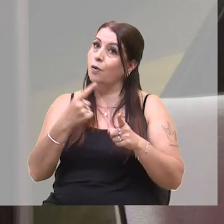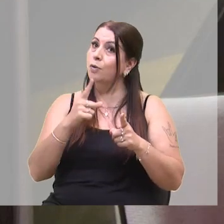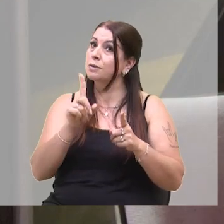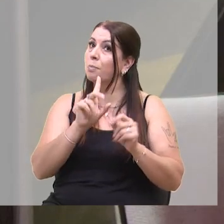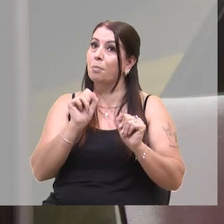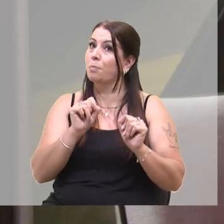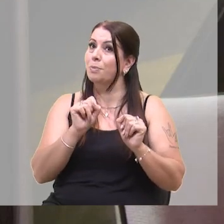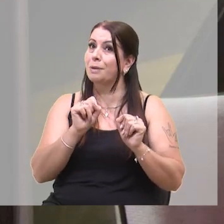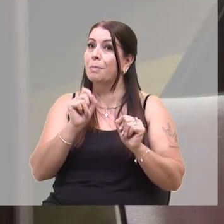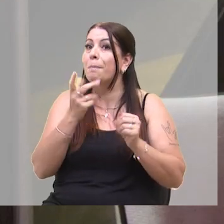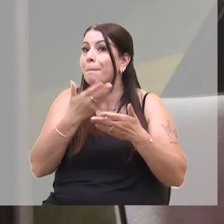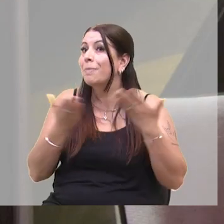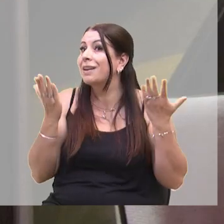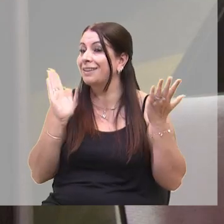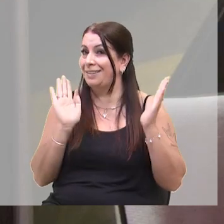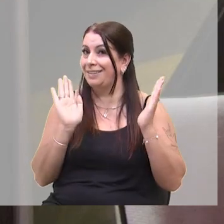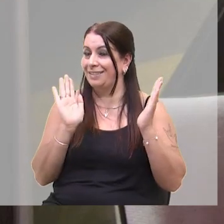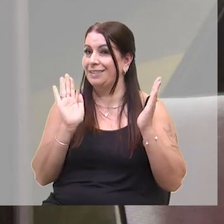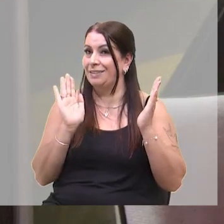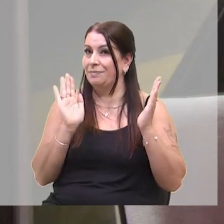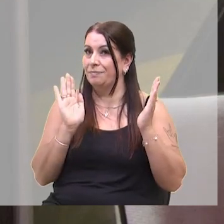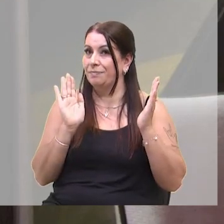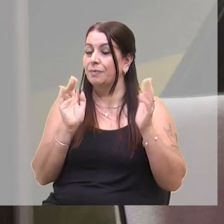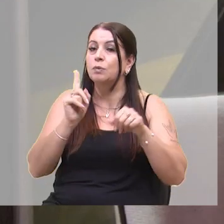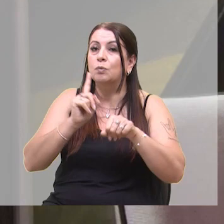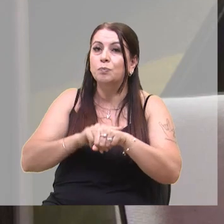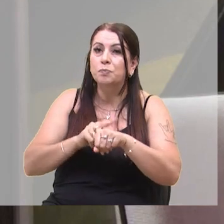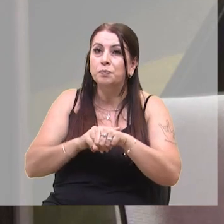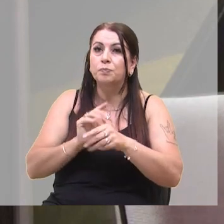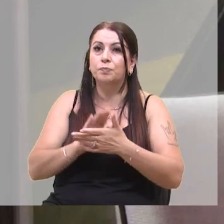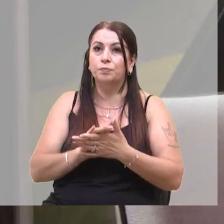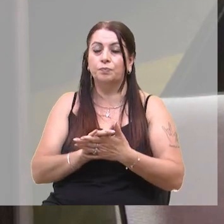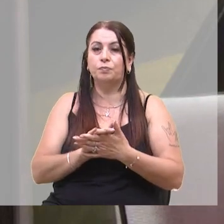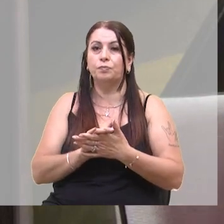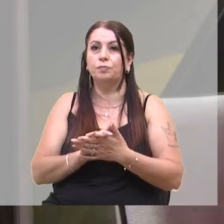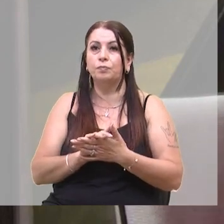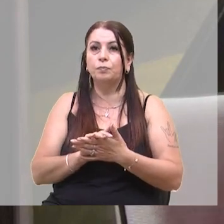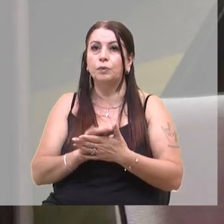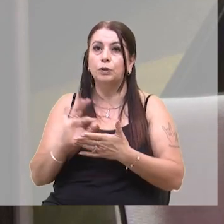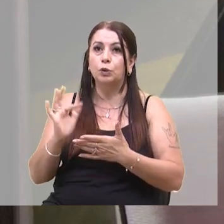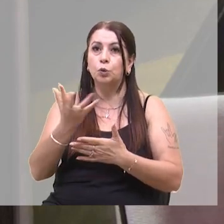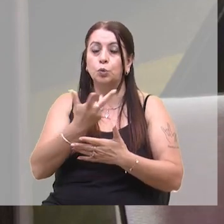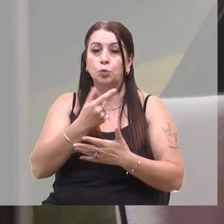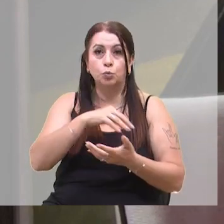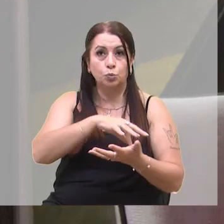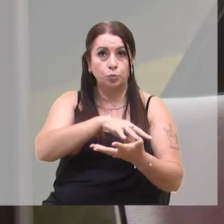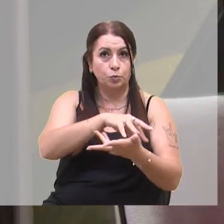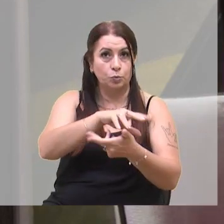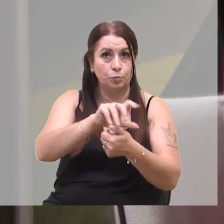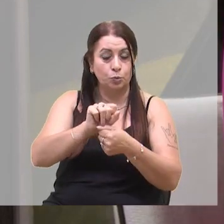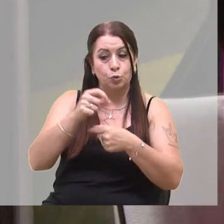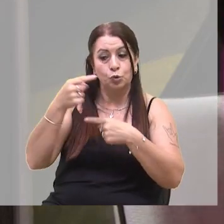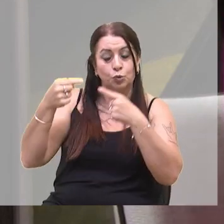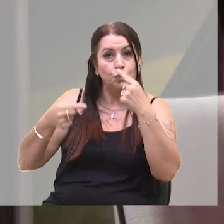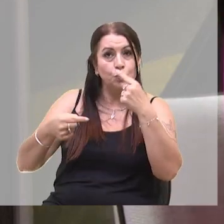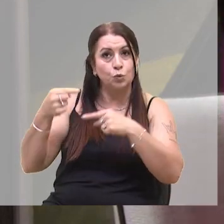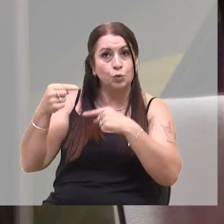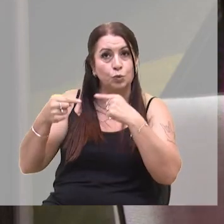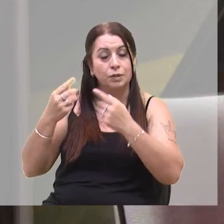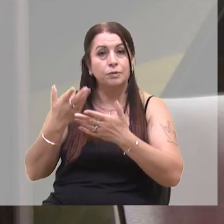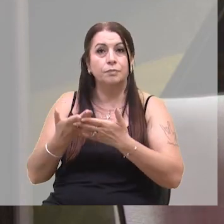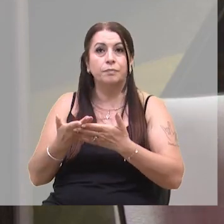acredito que a gente não pode perder. É o momento em que todo o